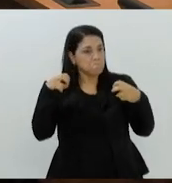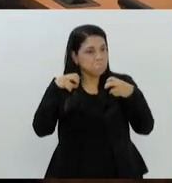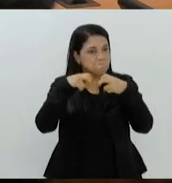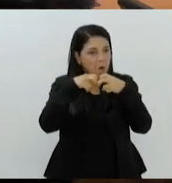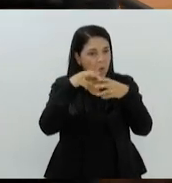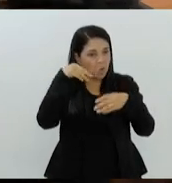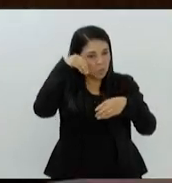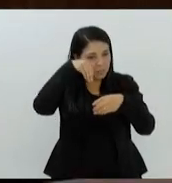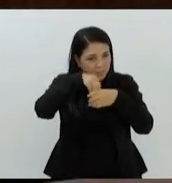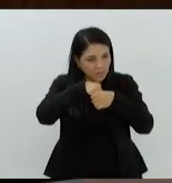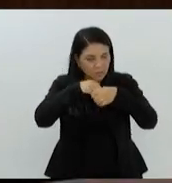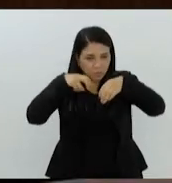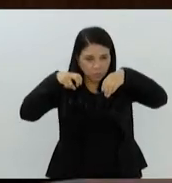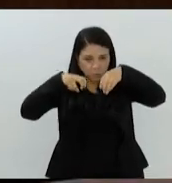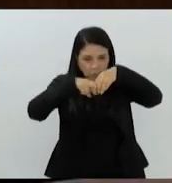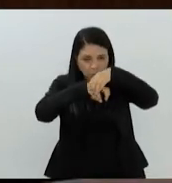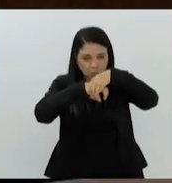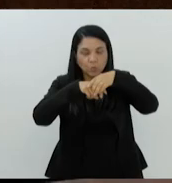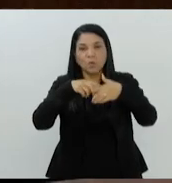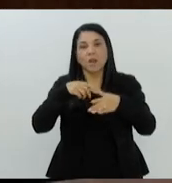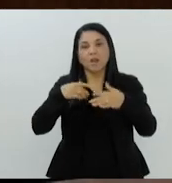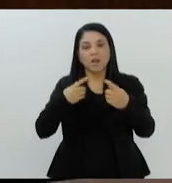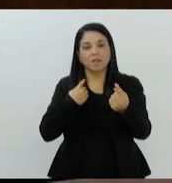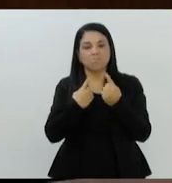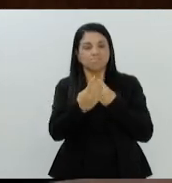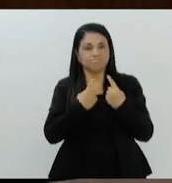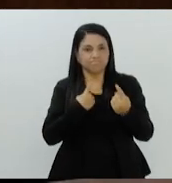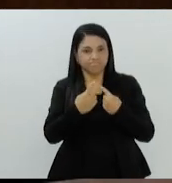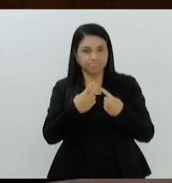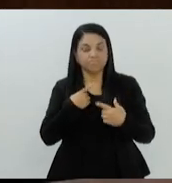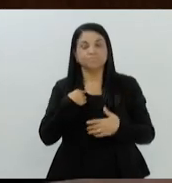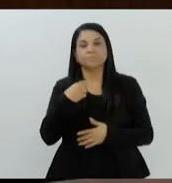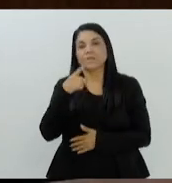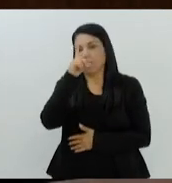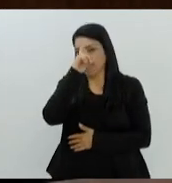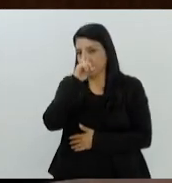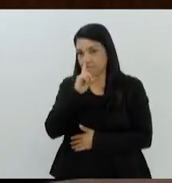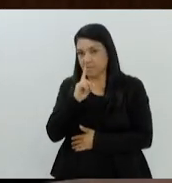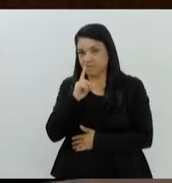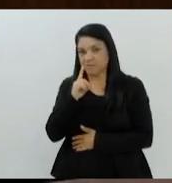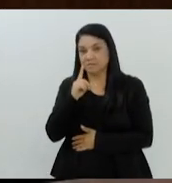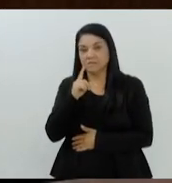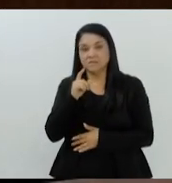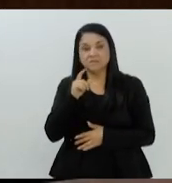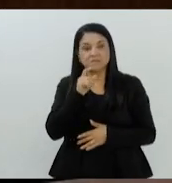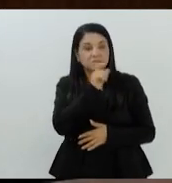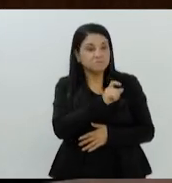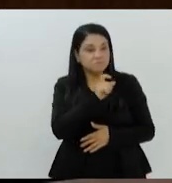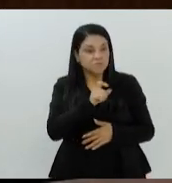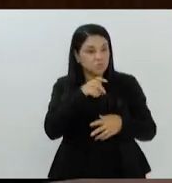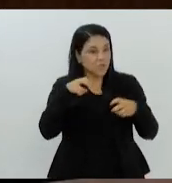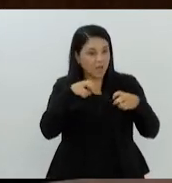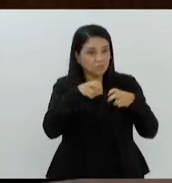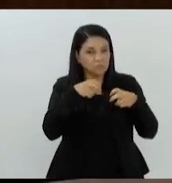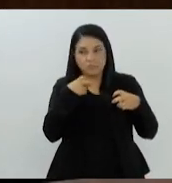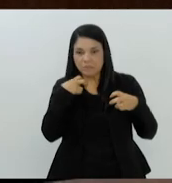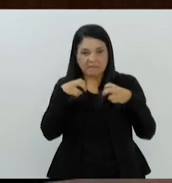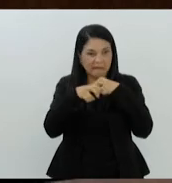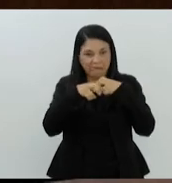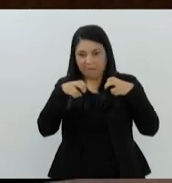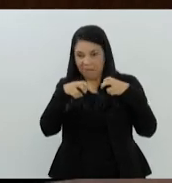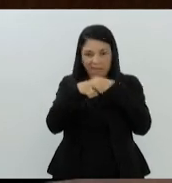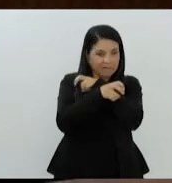túnel, lá na linha amarela, e o pessoal não sabia se ia para trás ou para frente, a princípio, uma confusão,